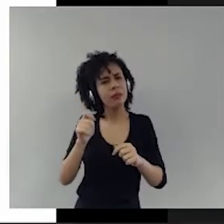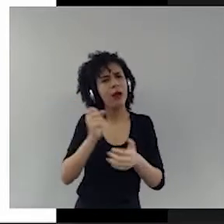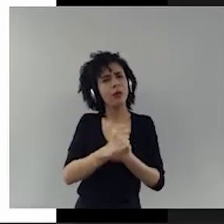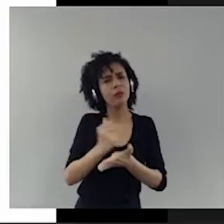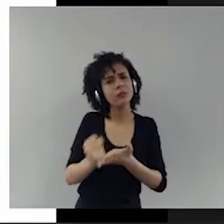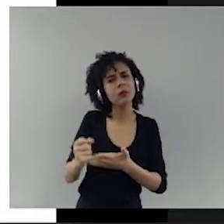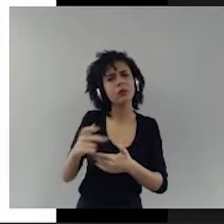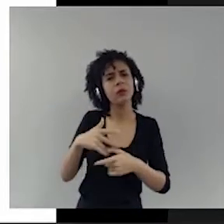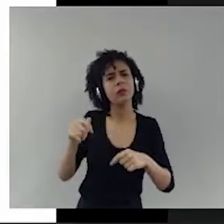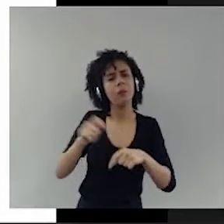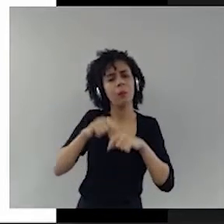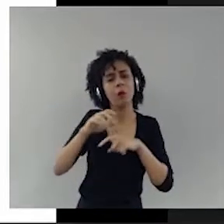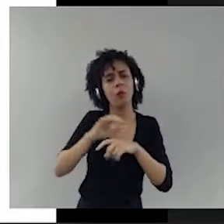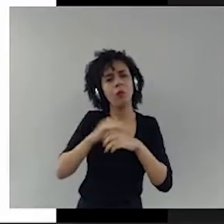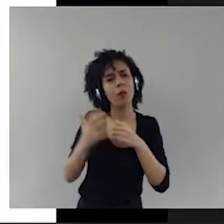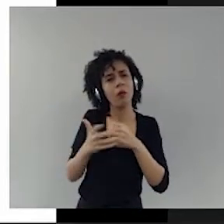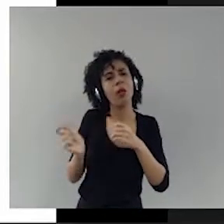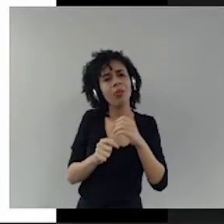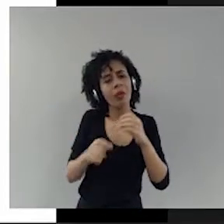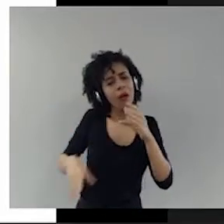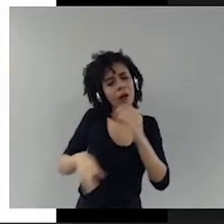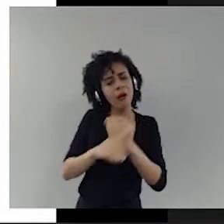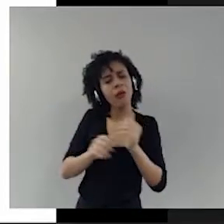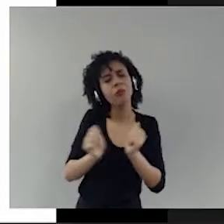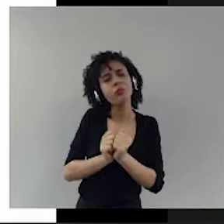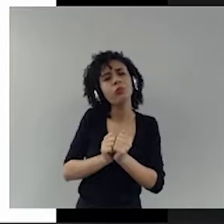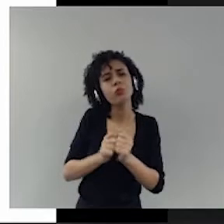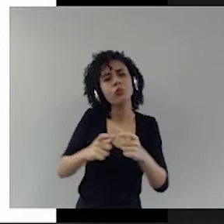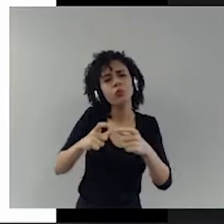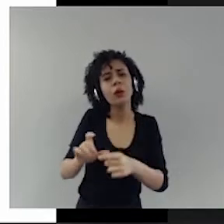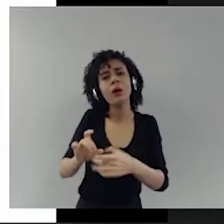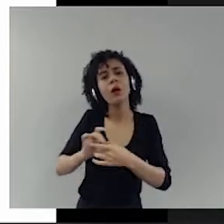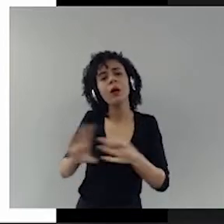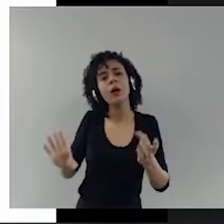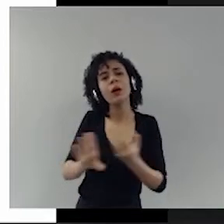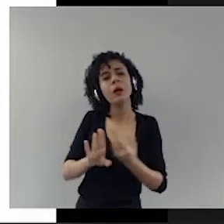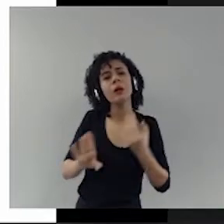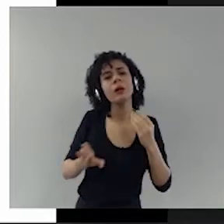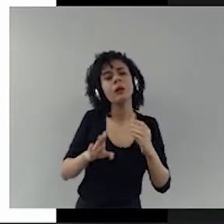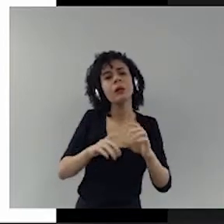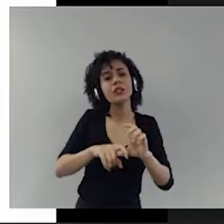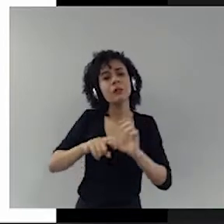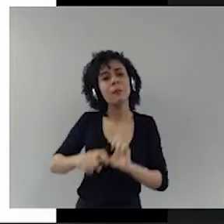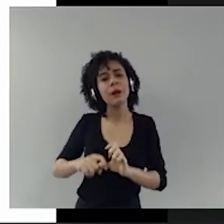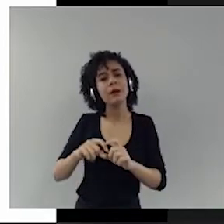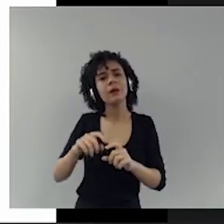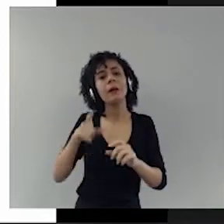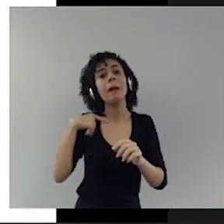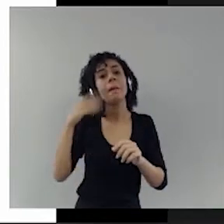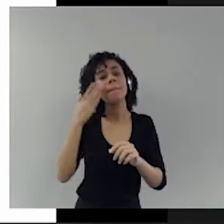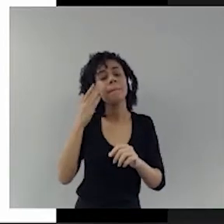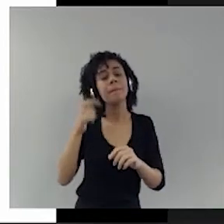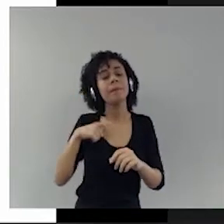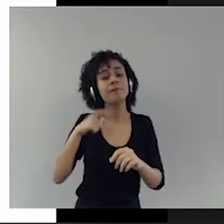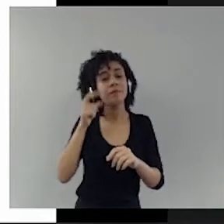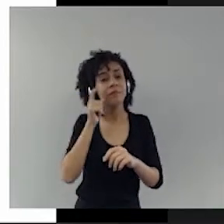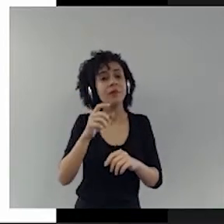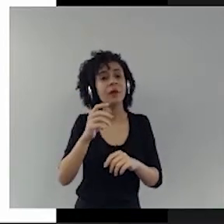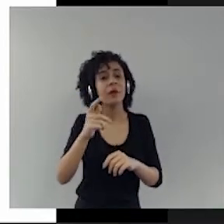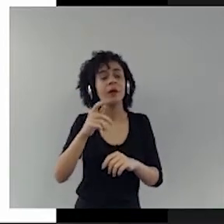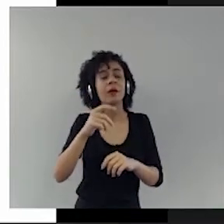enfrentamento da academia poderiam ser enquadrados na hipótese de dispensa de licitação prevista no artigo 24 inciso